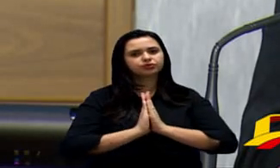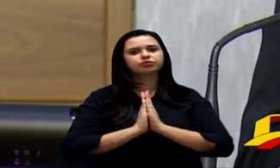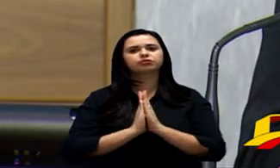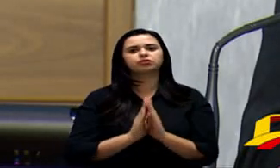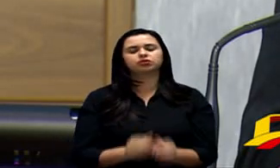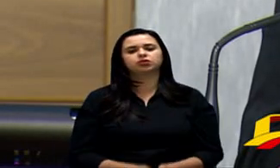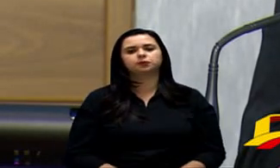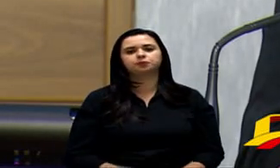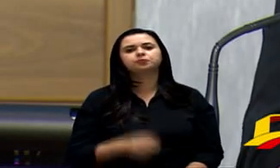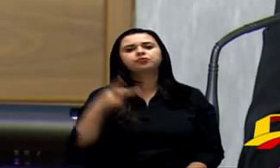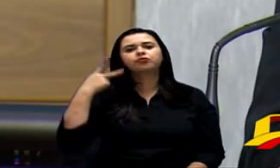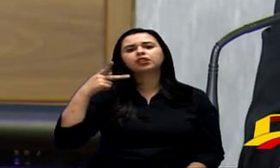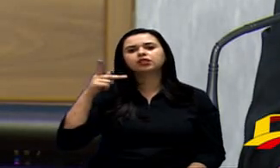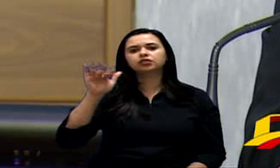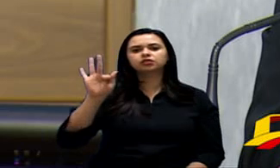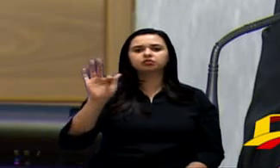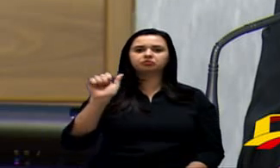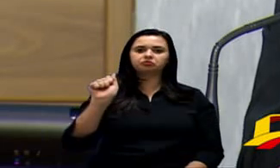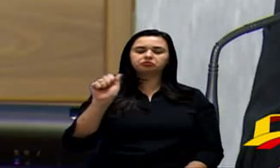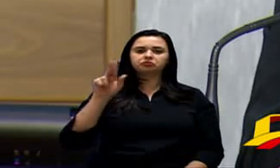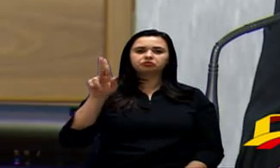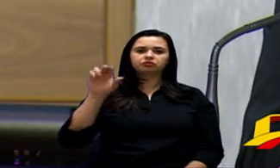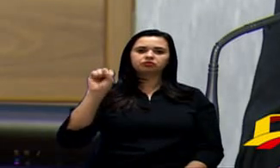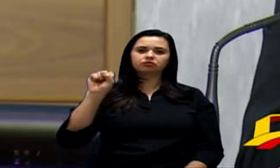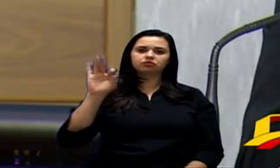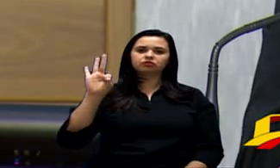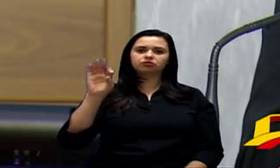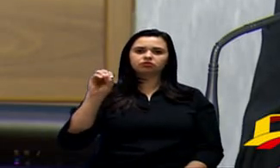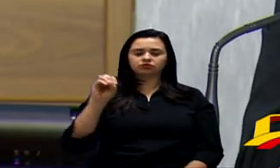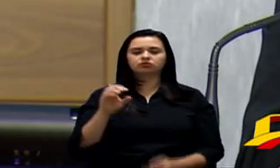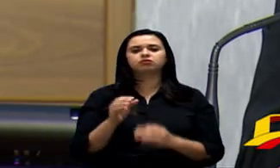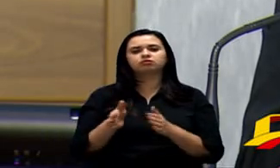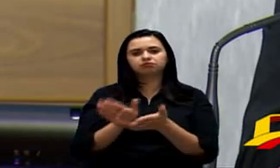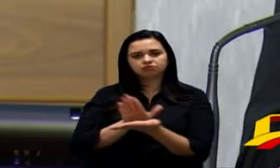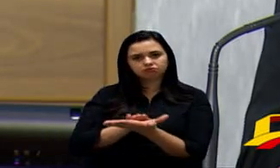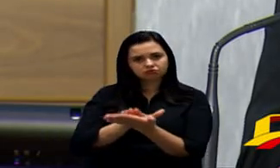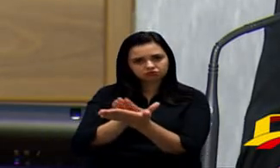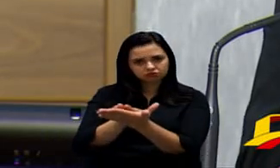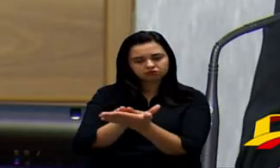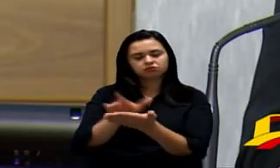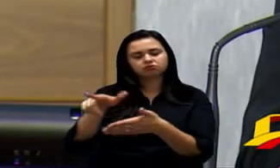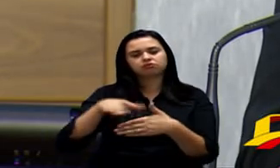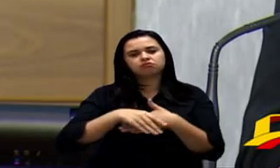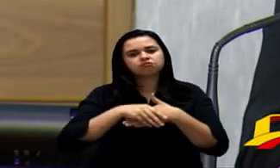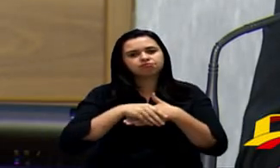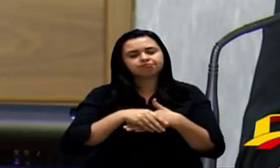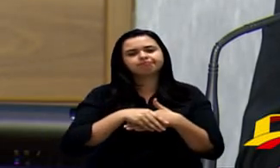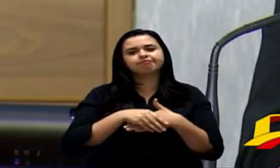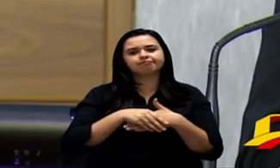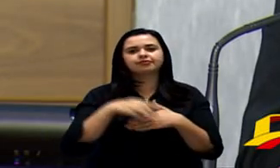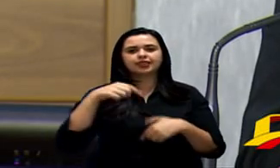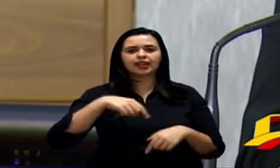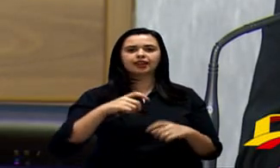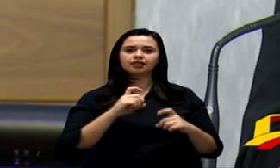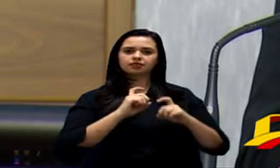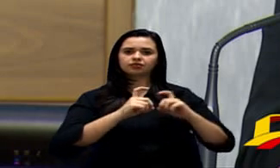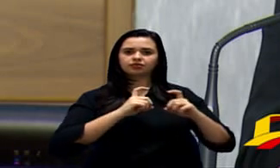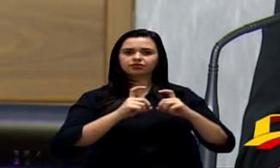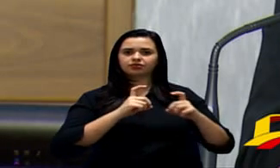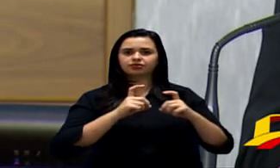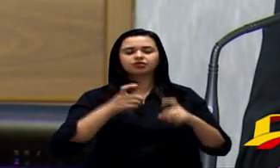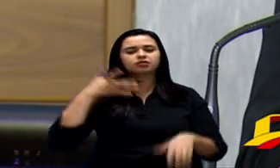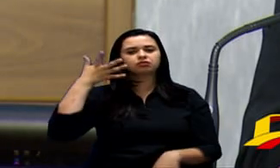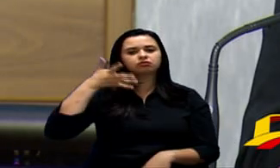Fausto Pérez, eu quero somente parabenizá-lo e cumprimentá-lo, porque esta audiência pública, ela só